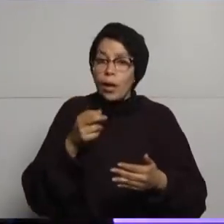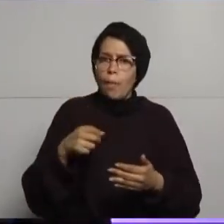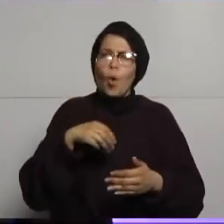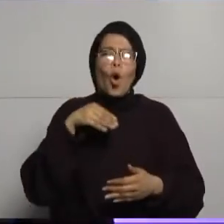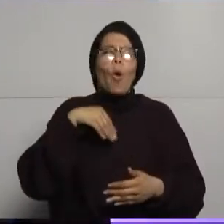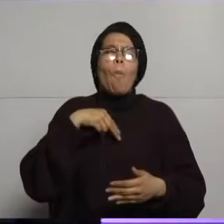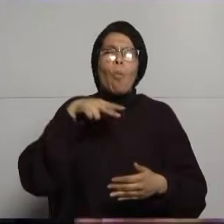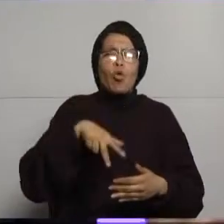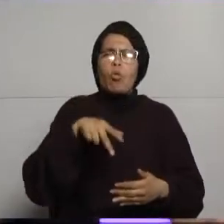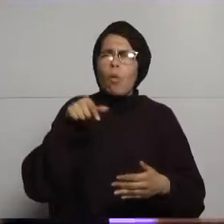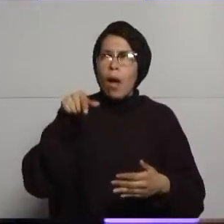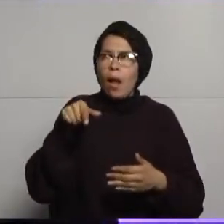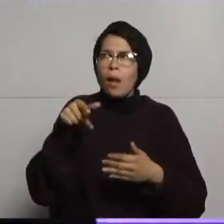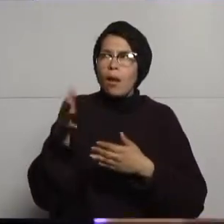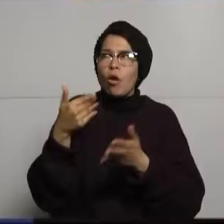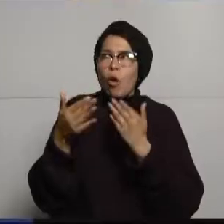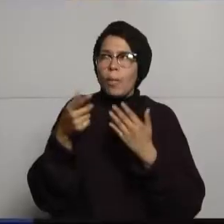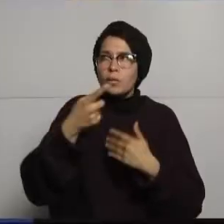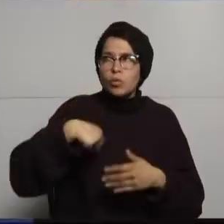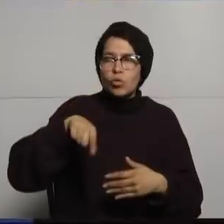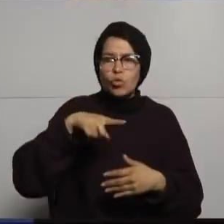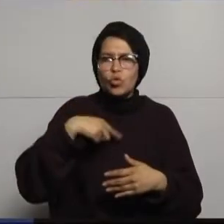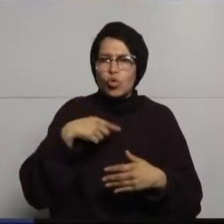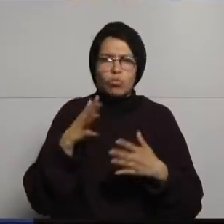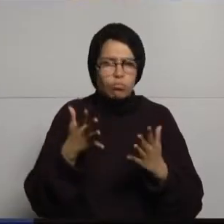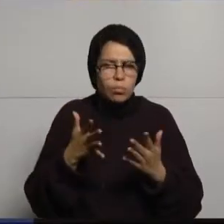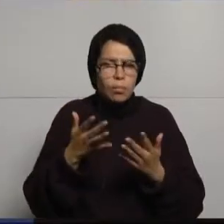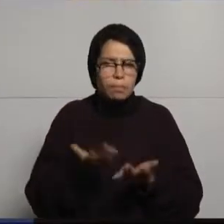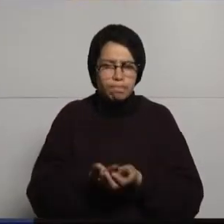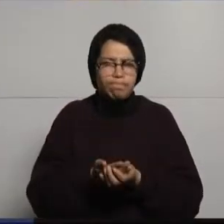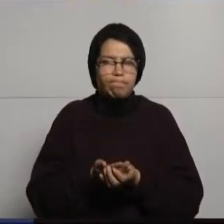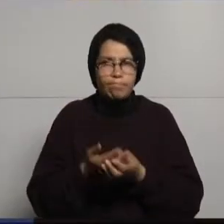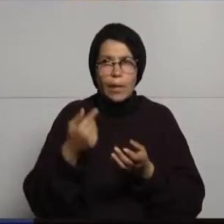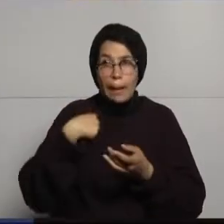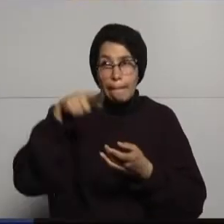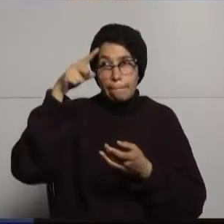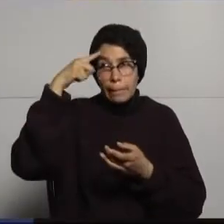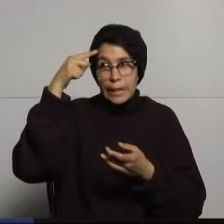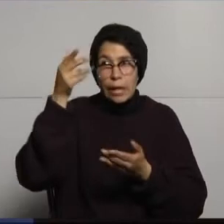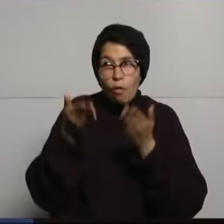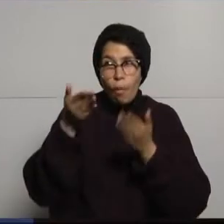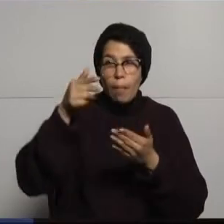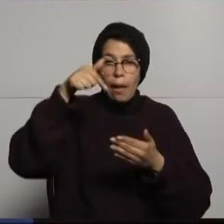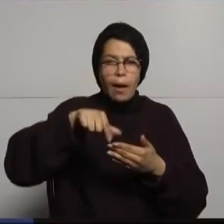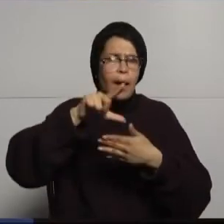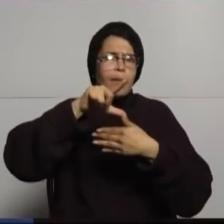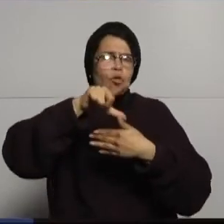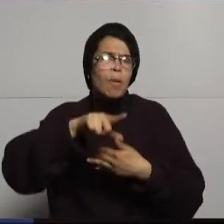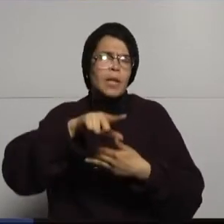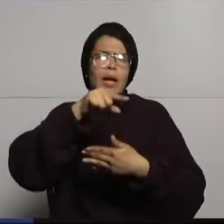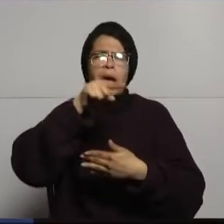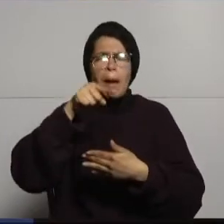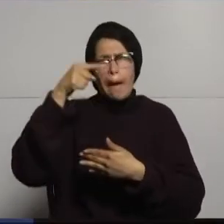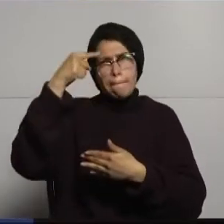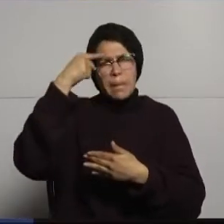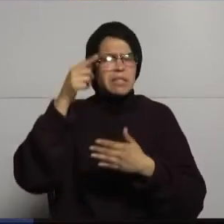como para falar, porque, mira, o Uruguai está mais como Portugal do que com outros países da América Latina que estão pensando a ser. E